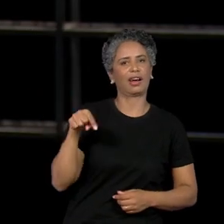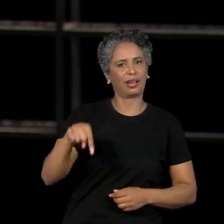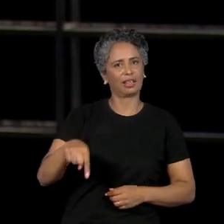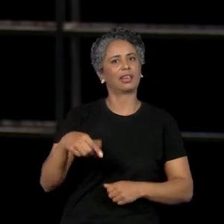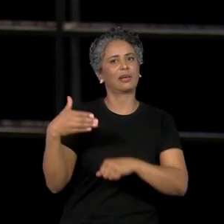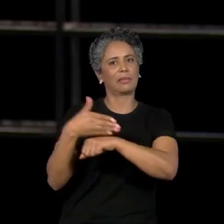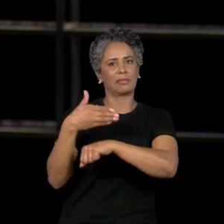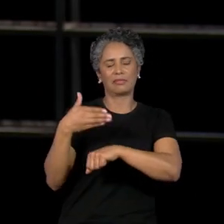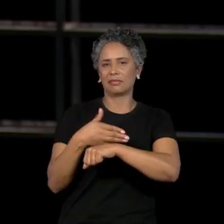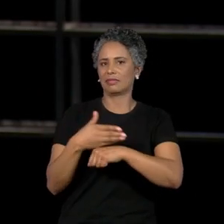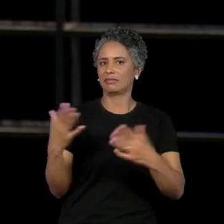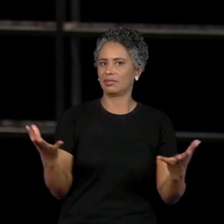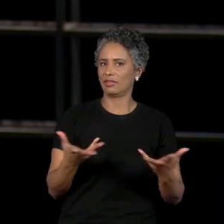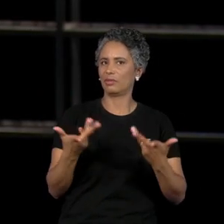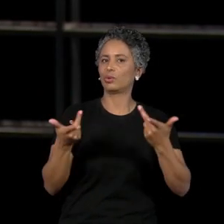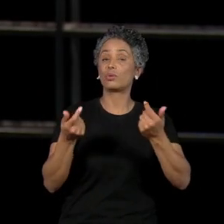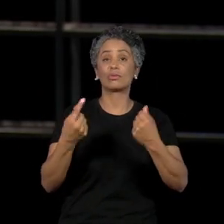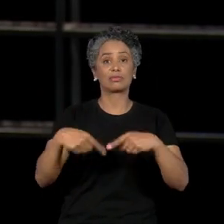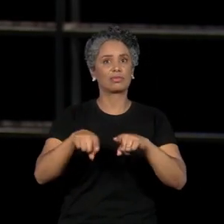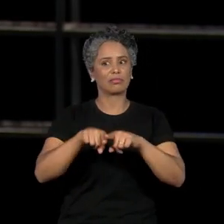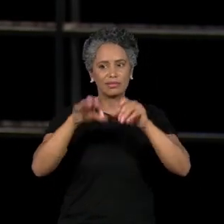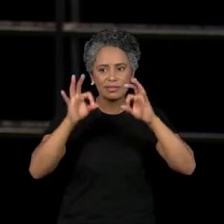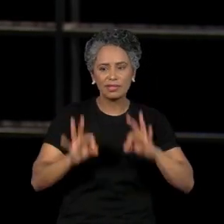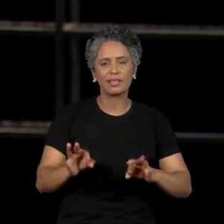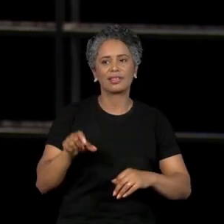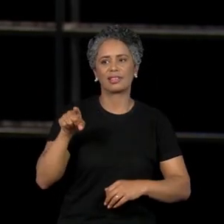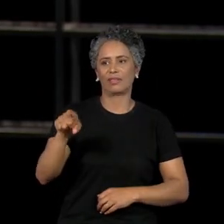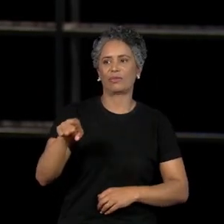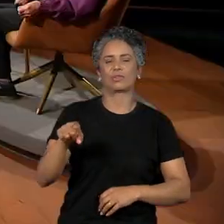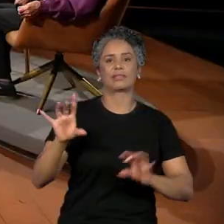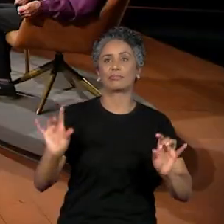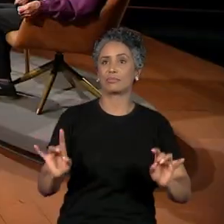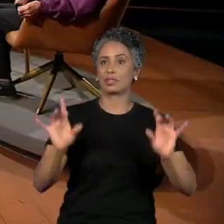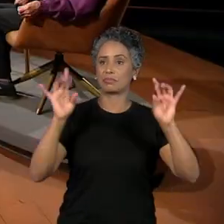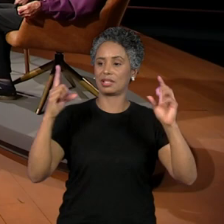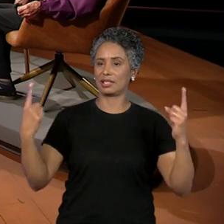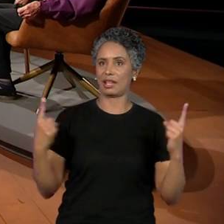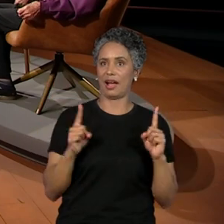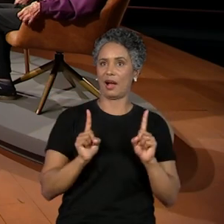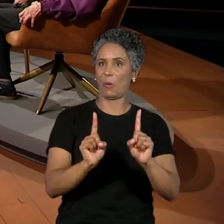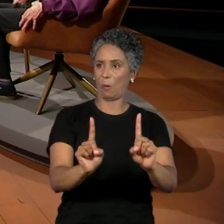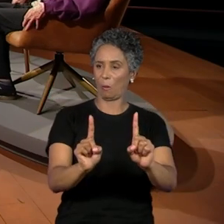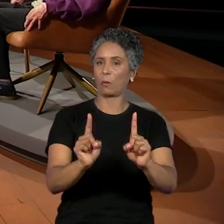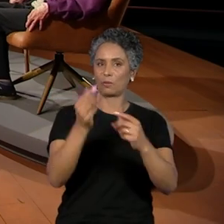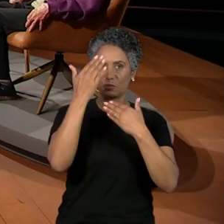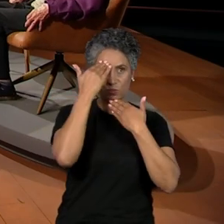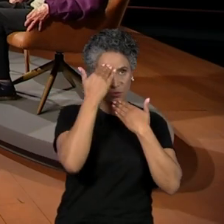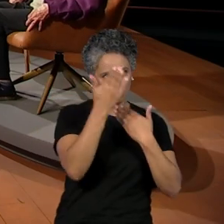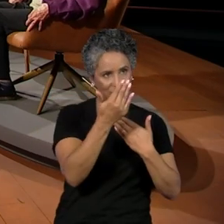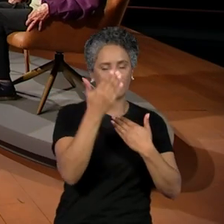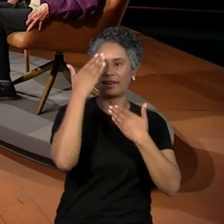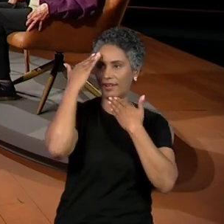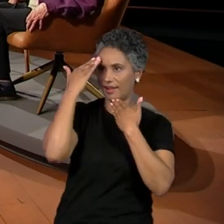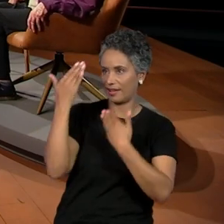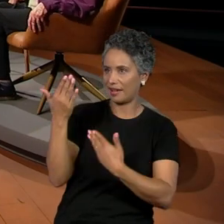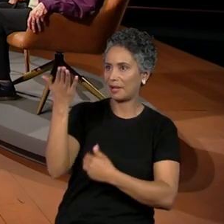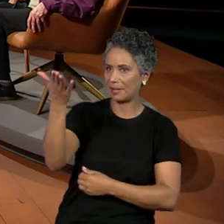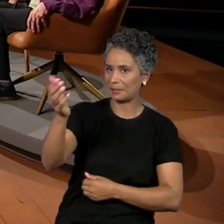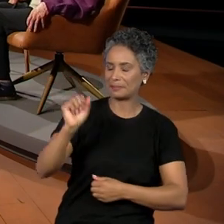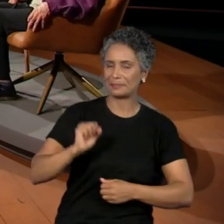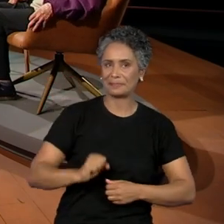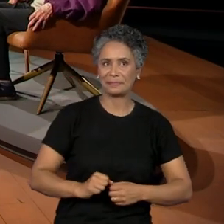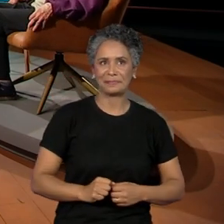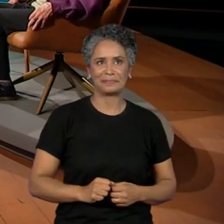muito emocionante e, com certeza, marcante para a história do Persona. Obrigada. Obrigado. Obrigada. Obrigado a